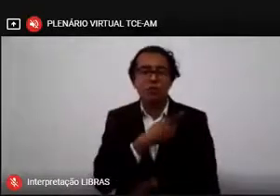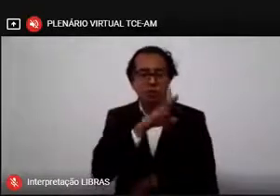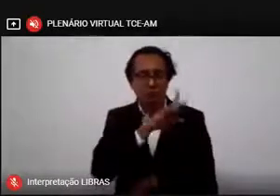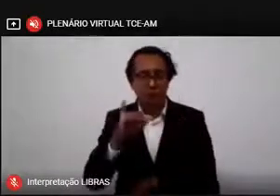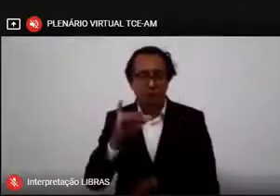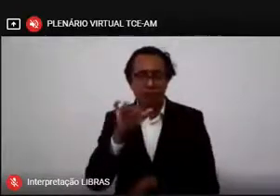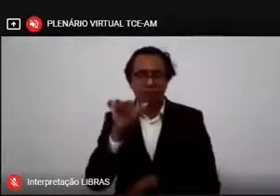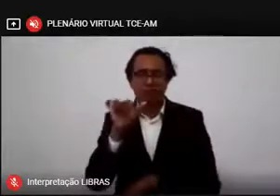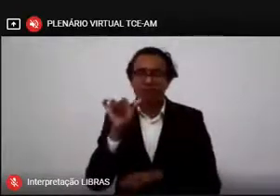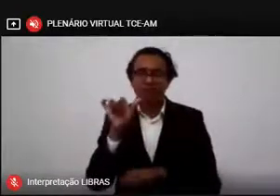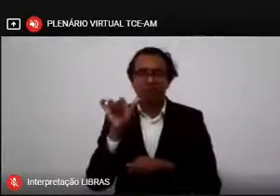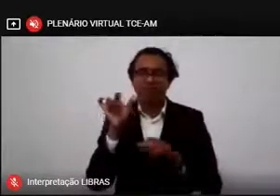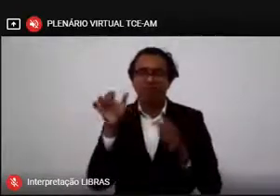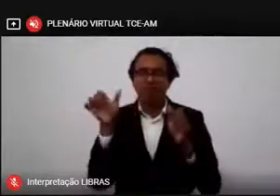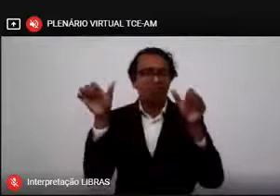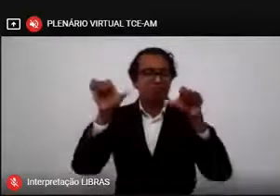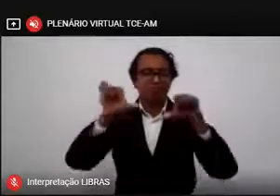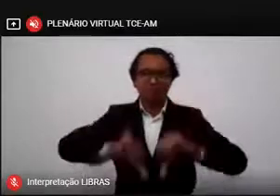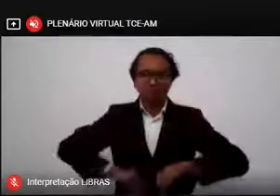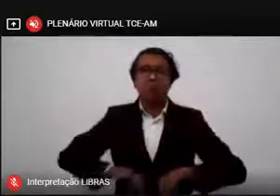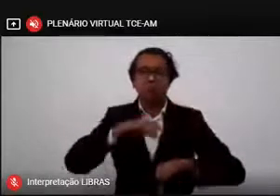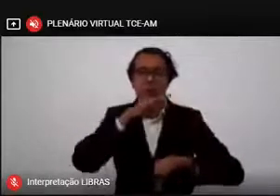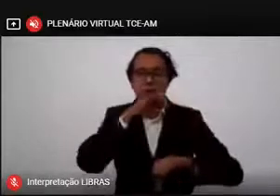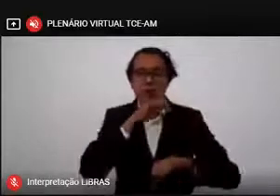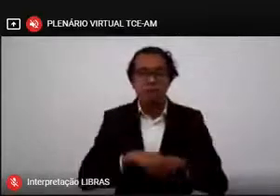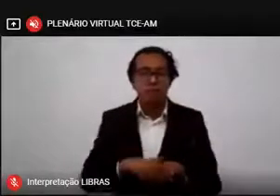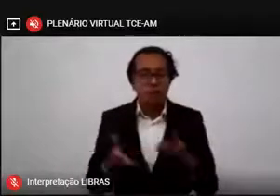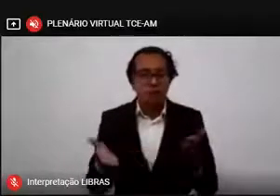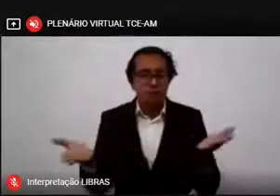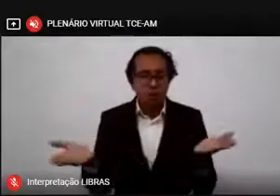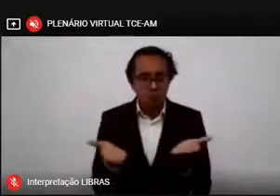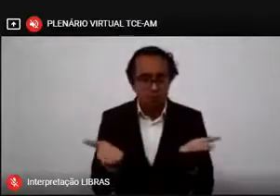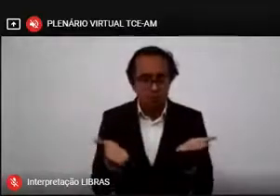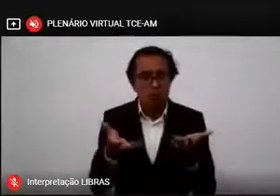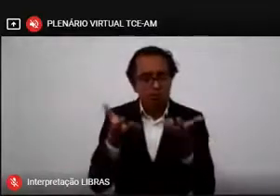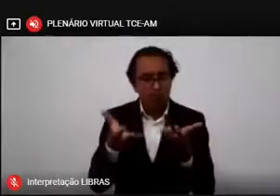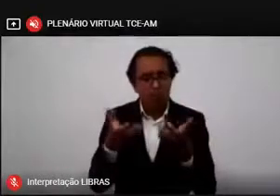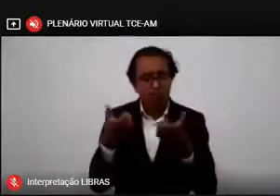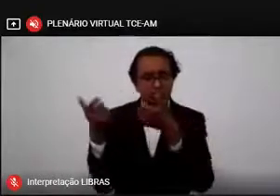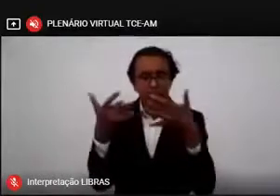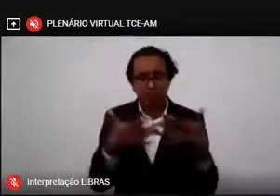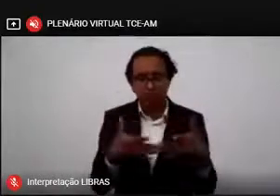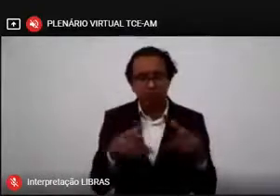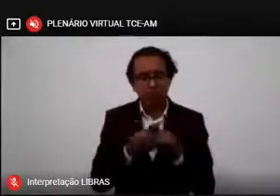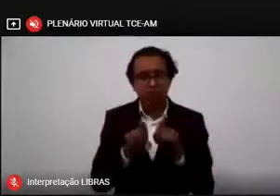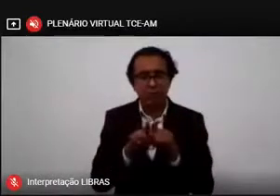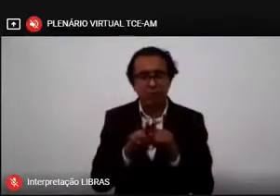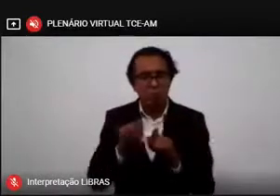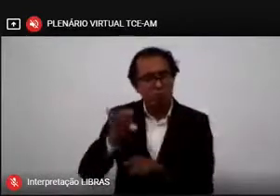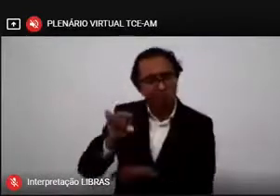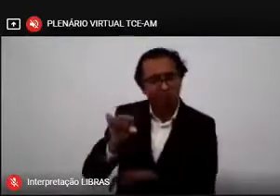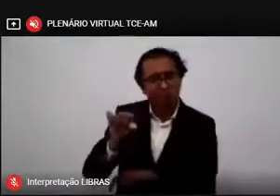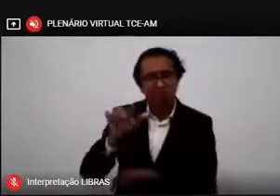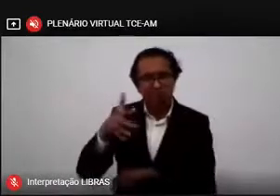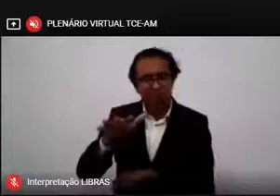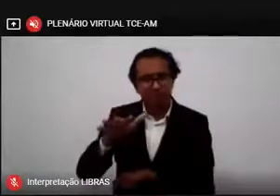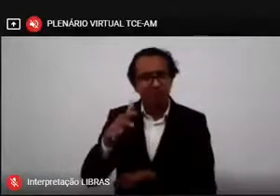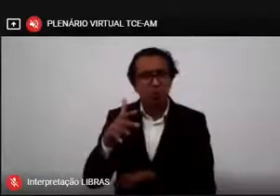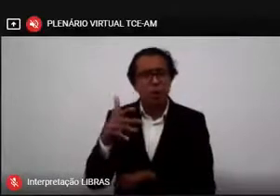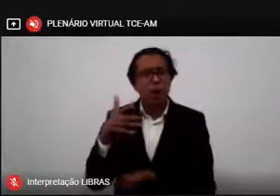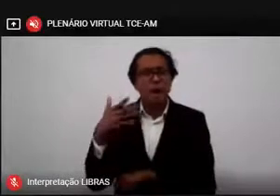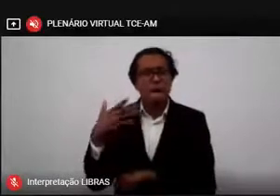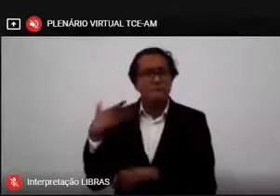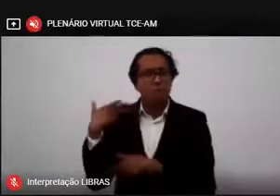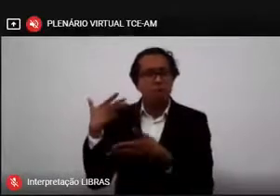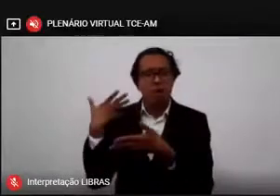precipício. E eu quero falar um pouquinho de muitas pesquisas que eu tenho me envolvido por muitas décadas, talvez